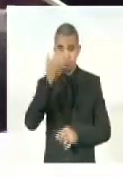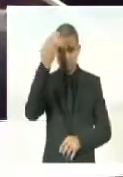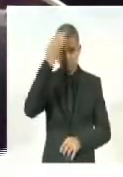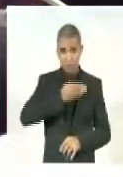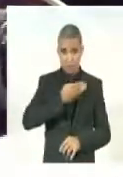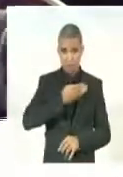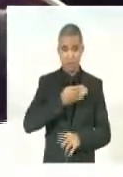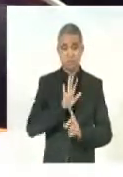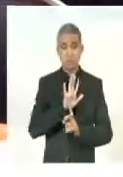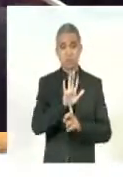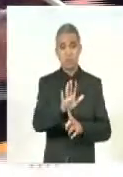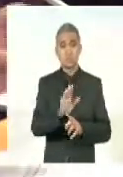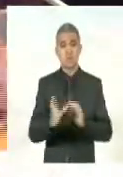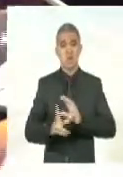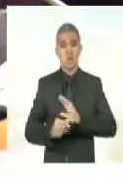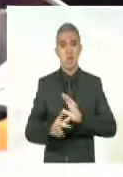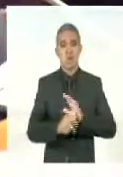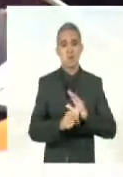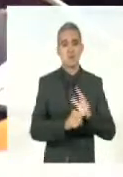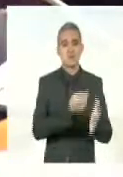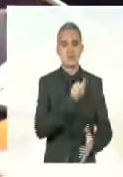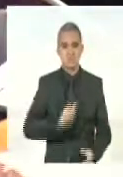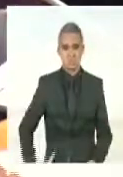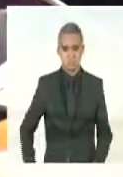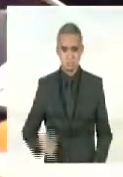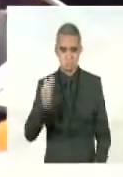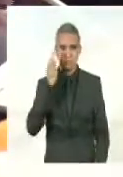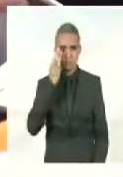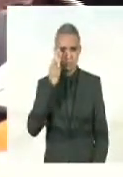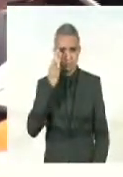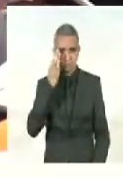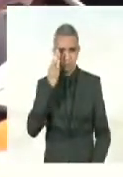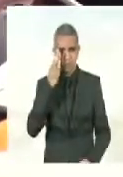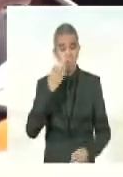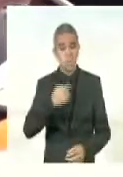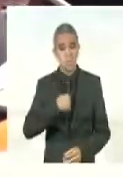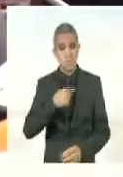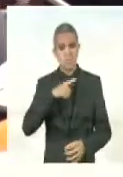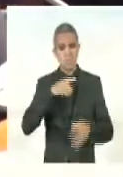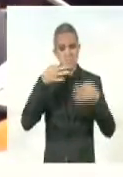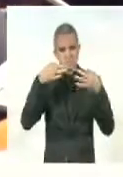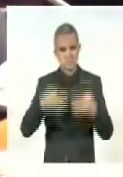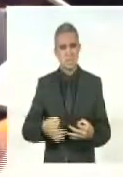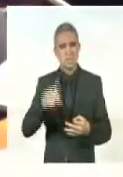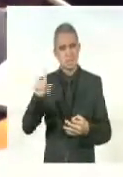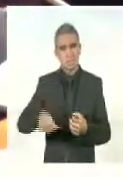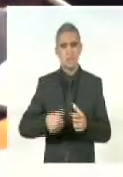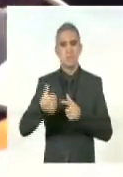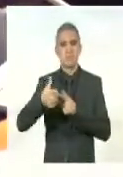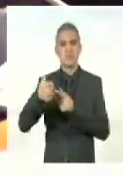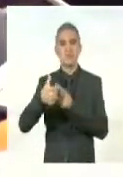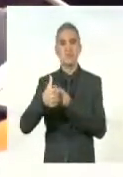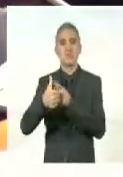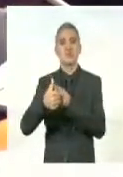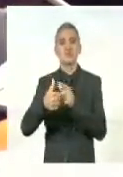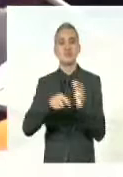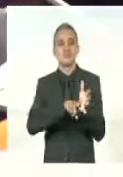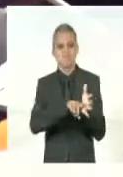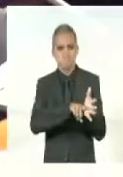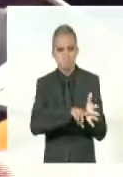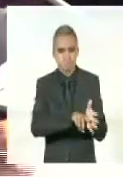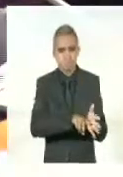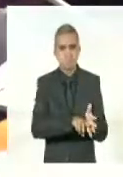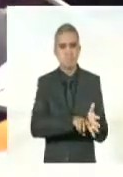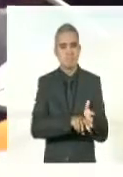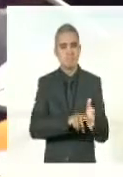governo Flávio Dino, eu não tenho dúvida que talvez seja o primeiro caso para essa superintendência de combate à corrupção começar a trabalhar.